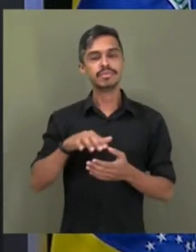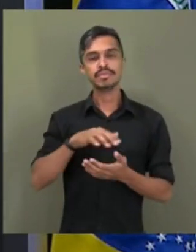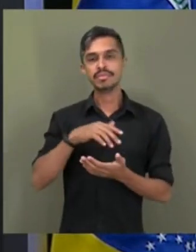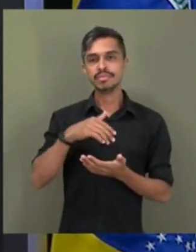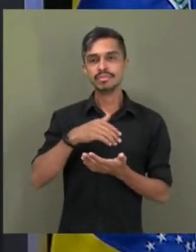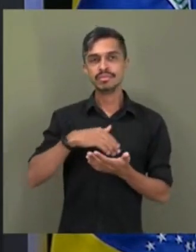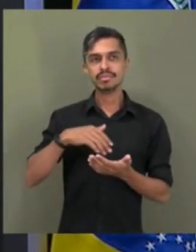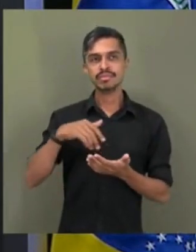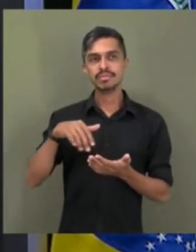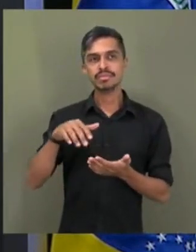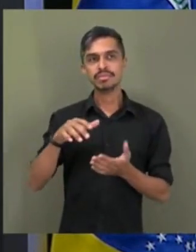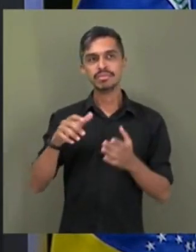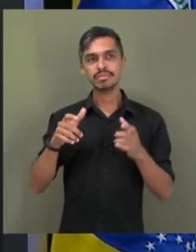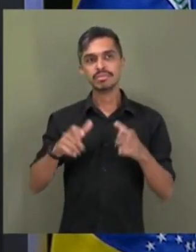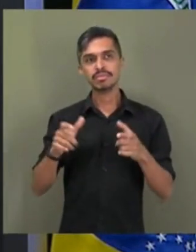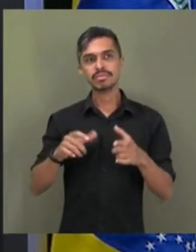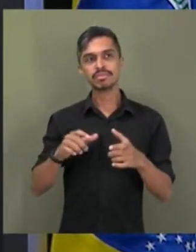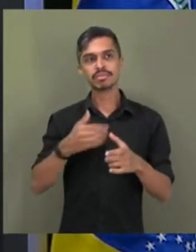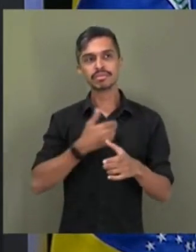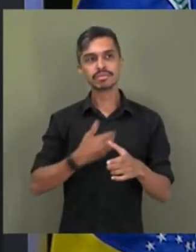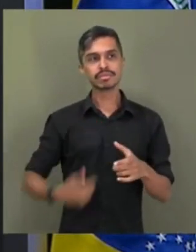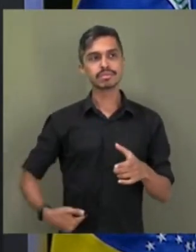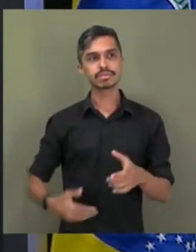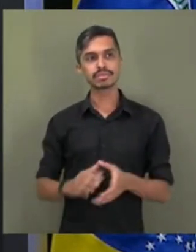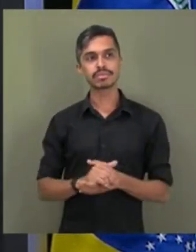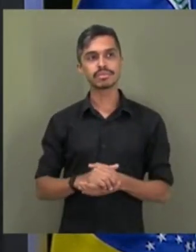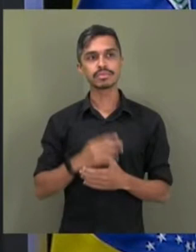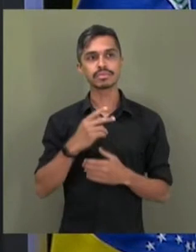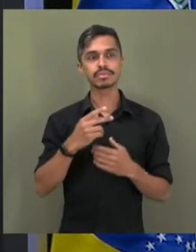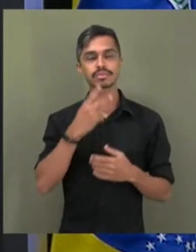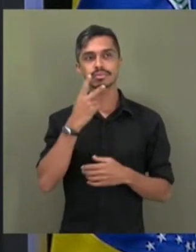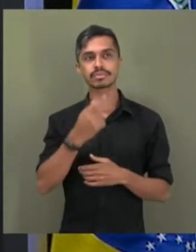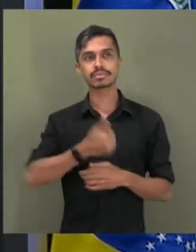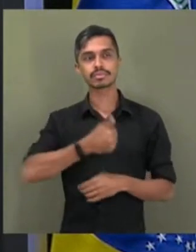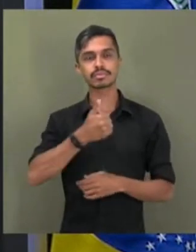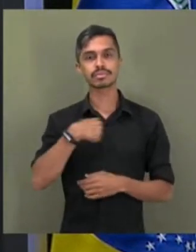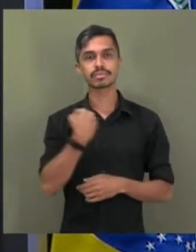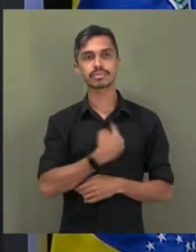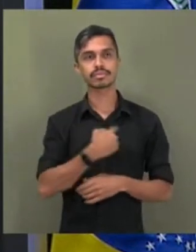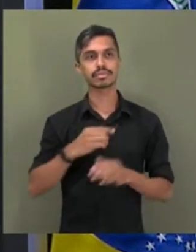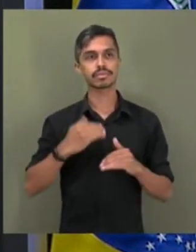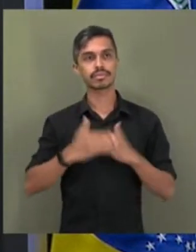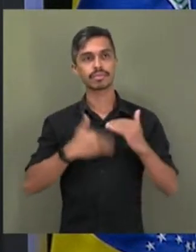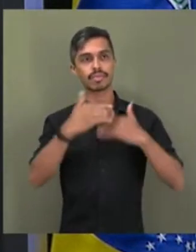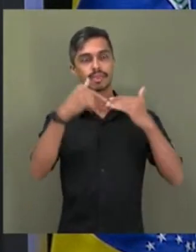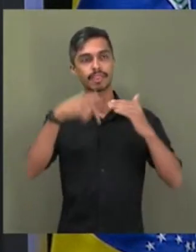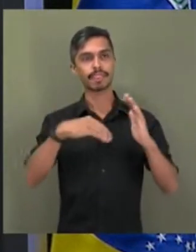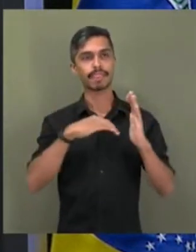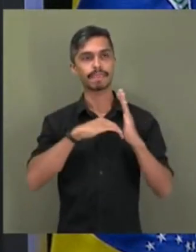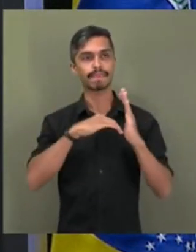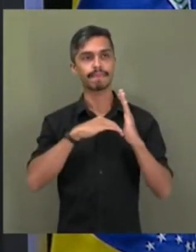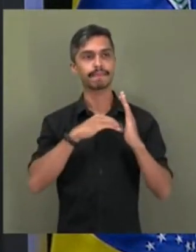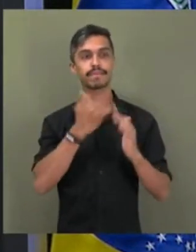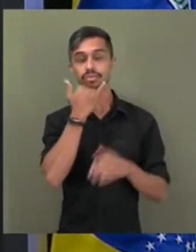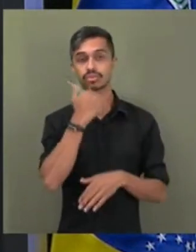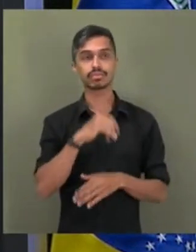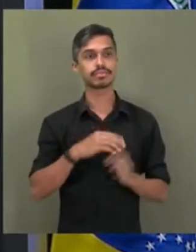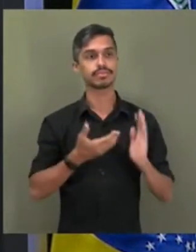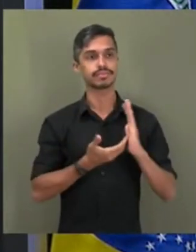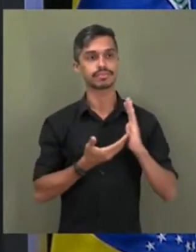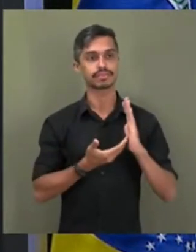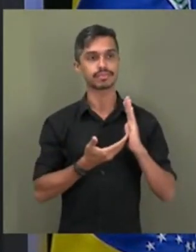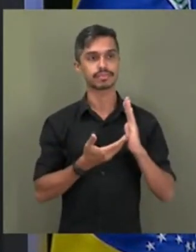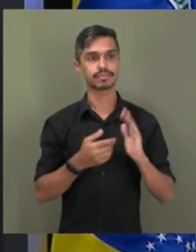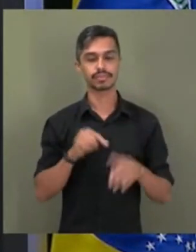público, primeiro dizer de que nós avançamos na Câmara dos Deputados, eu quero aqui